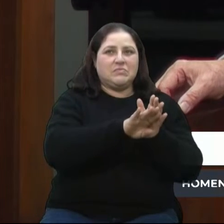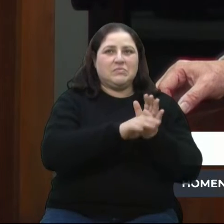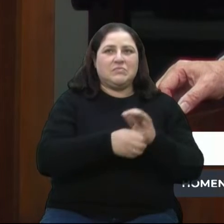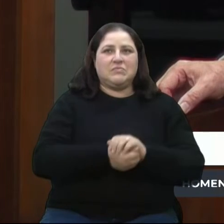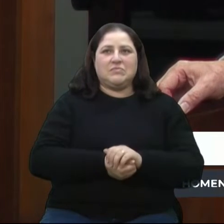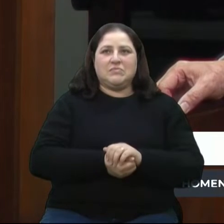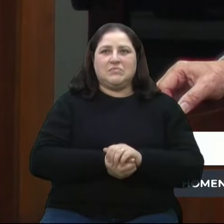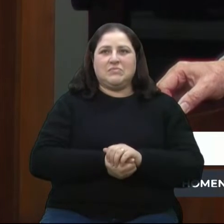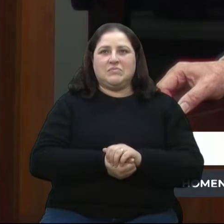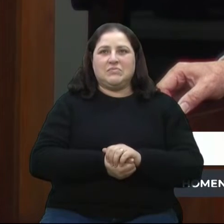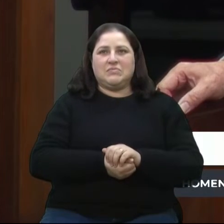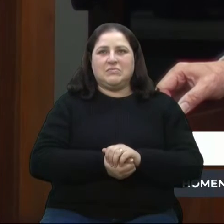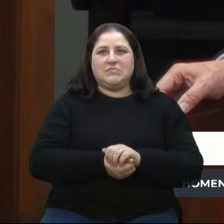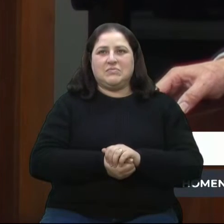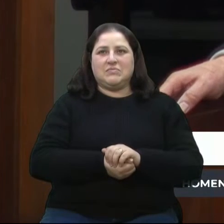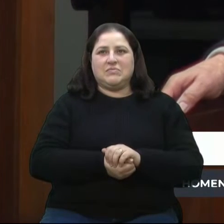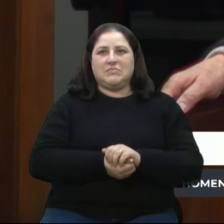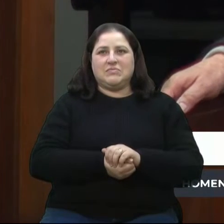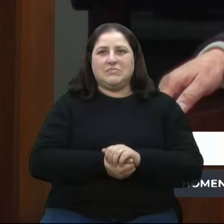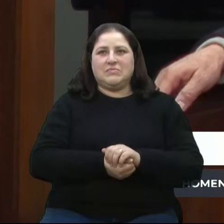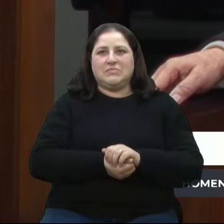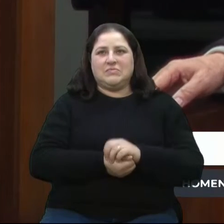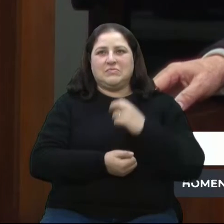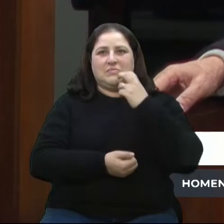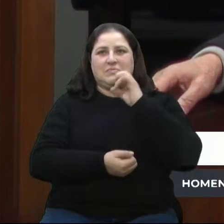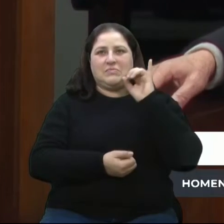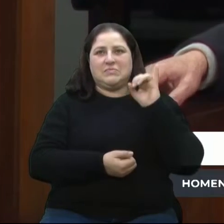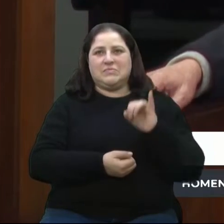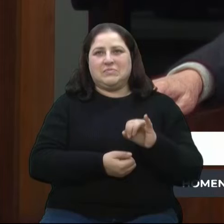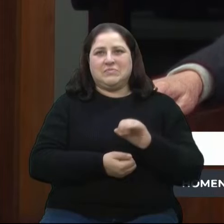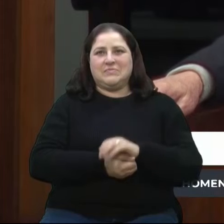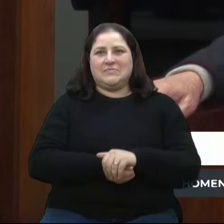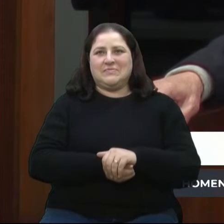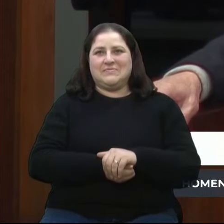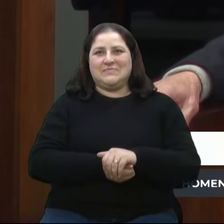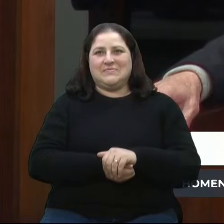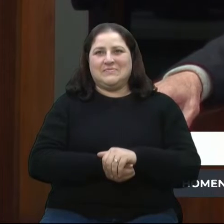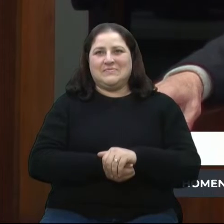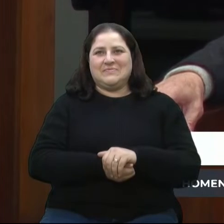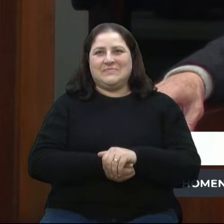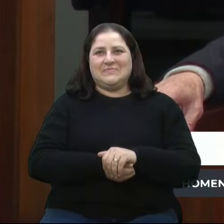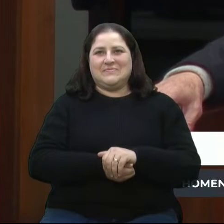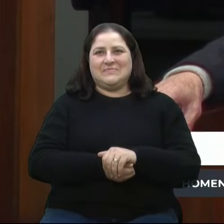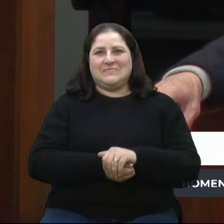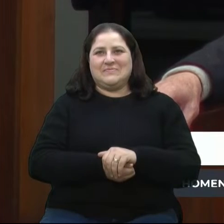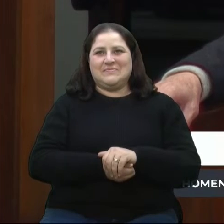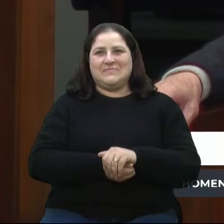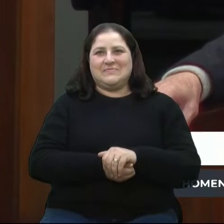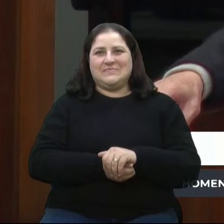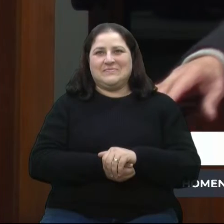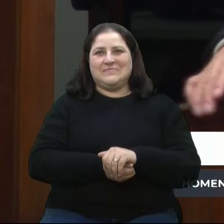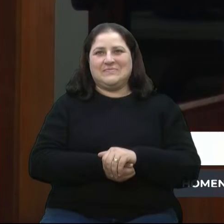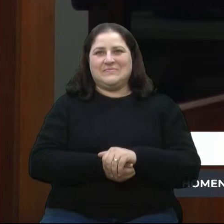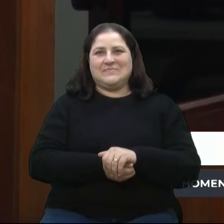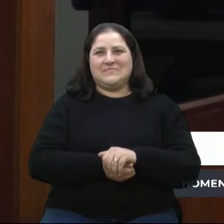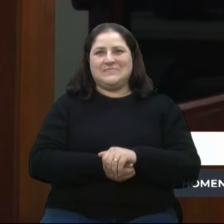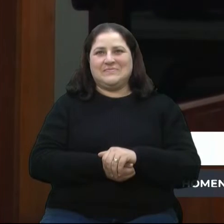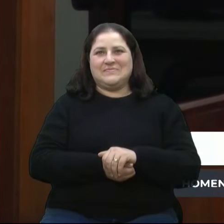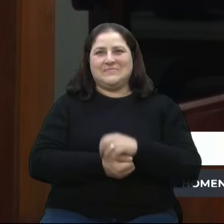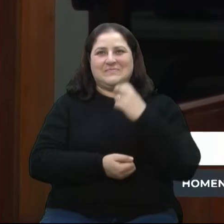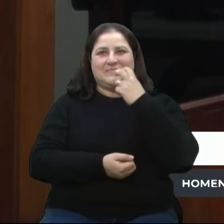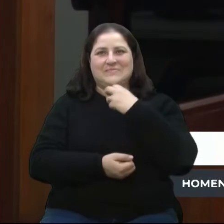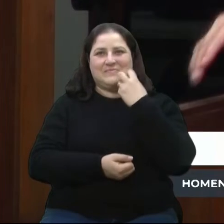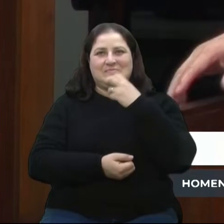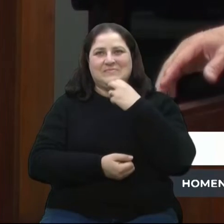e samia cosa che le dice codogni, tornei in drio lá. Siamo arrivati là a domandare che codogni, ela disse, tole su,